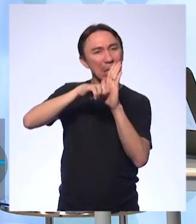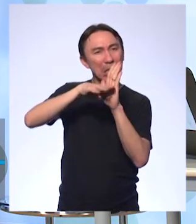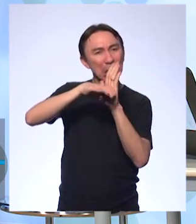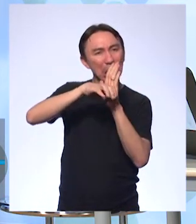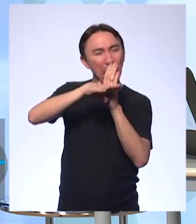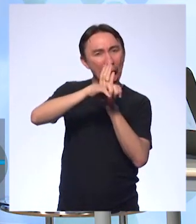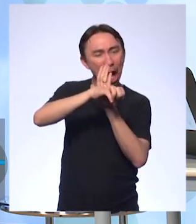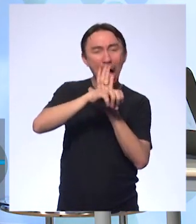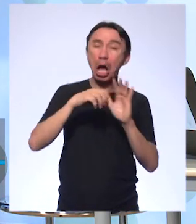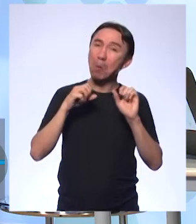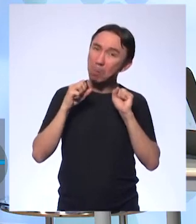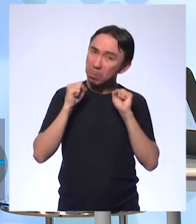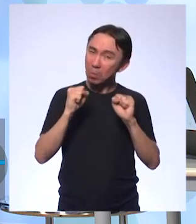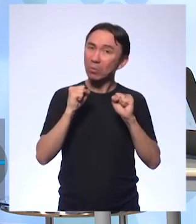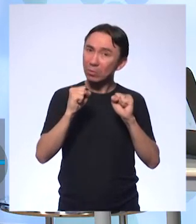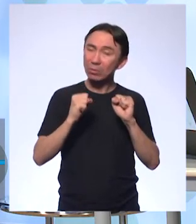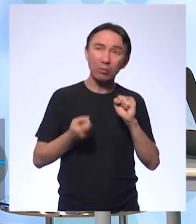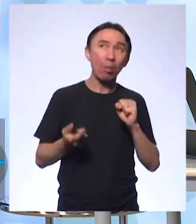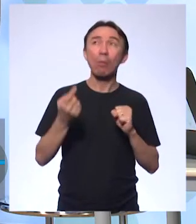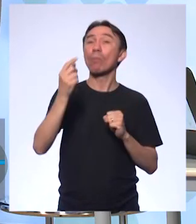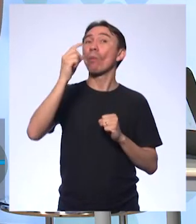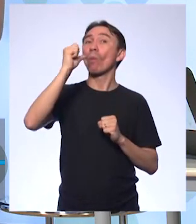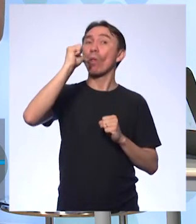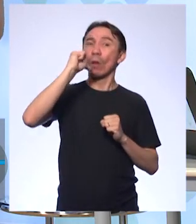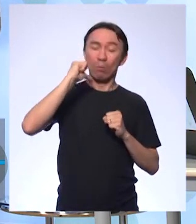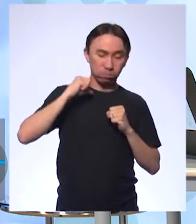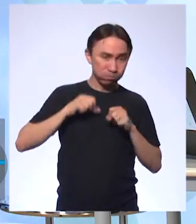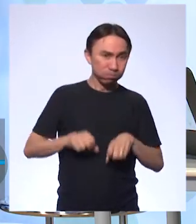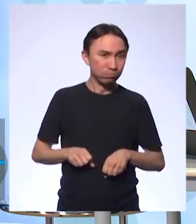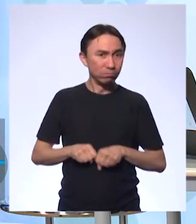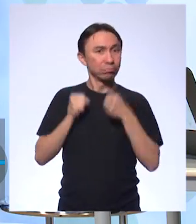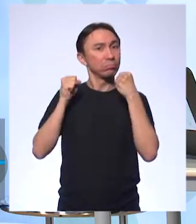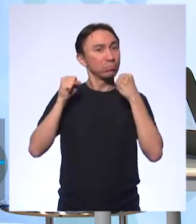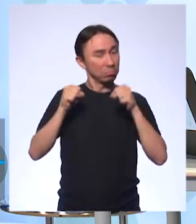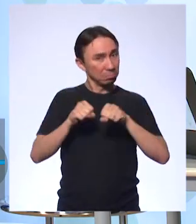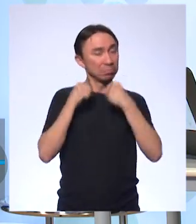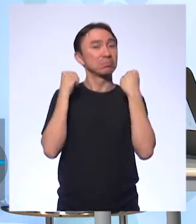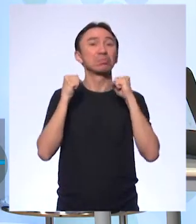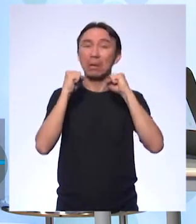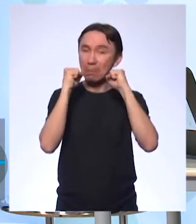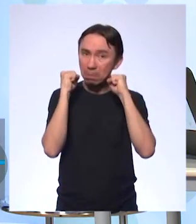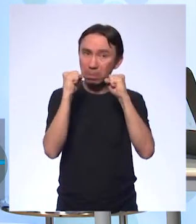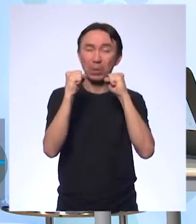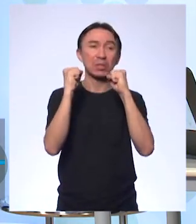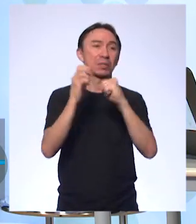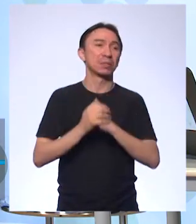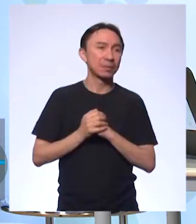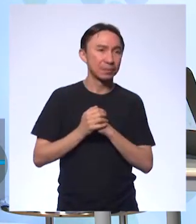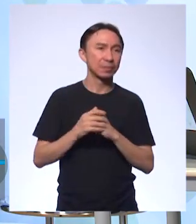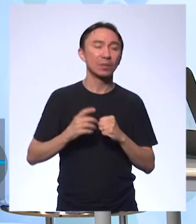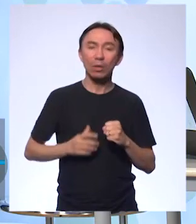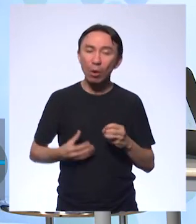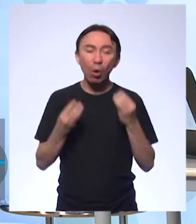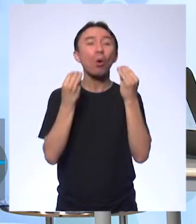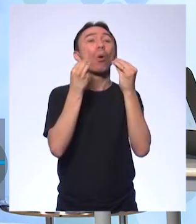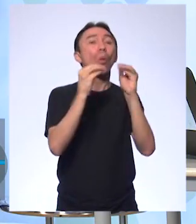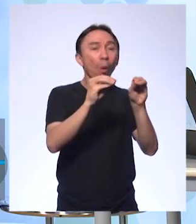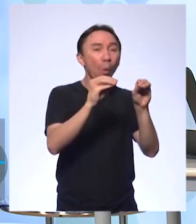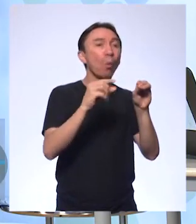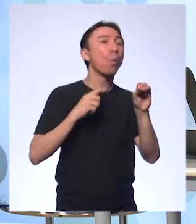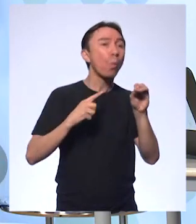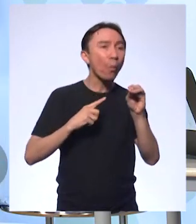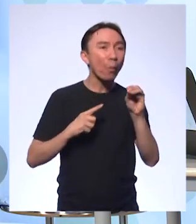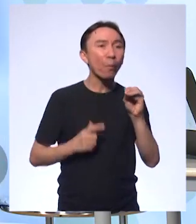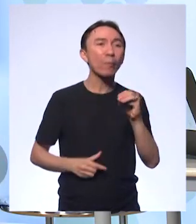seja patogênica ao nosso organismo. Então, o que eu vou usar? Eu vou adicionar cloro ou hipoclorito de sódio